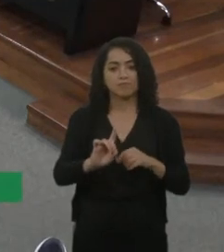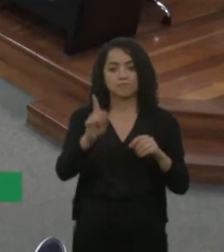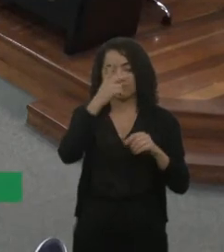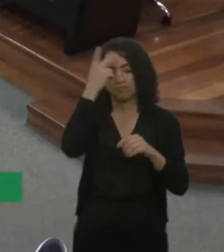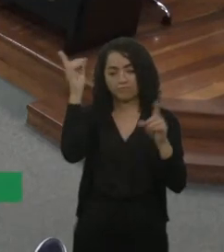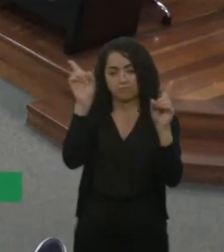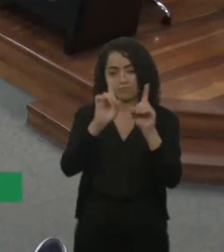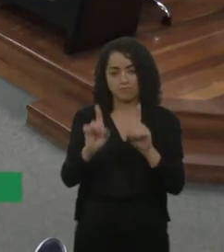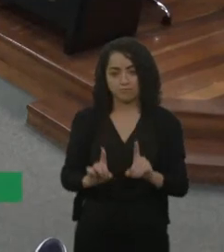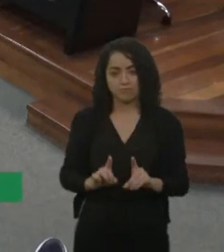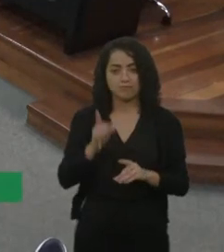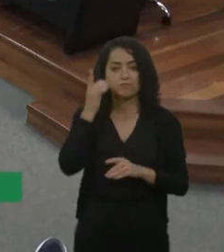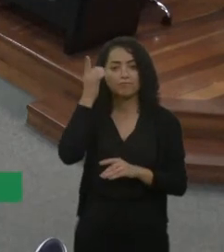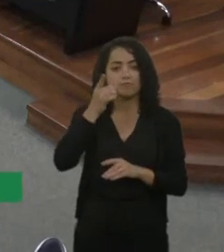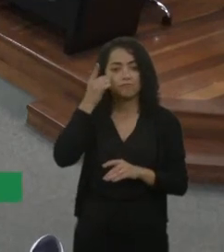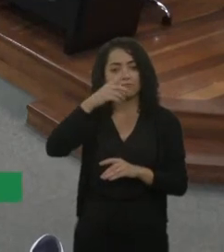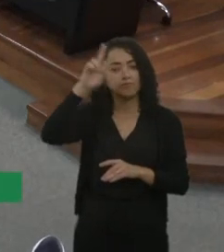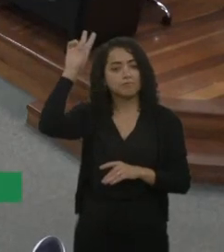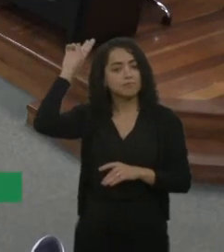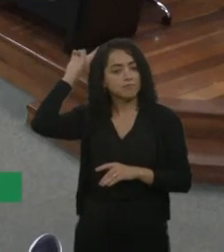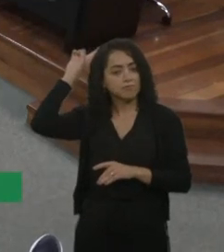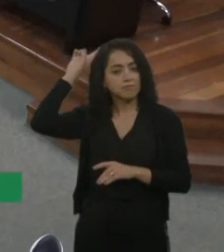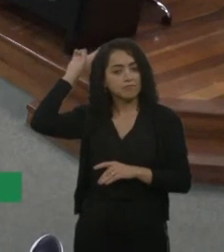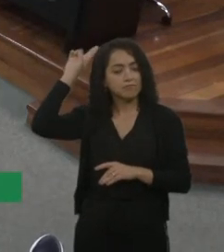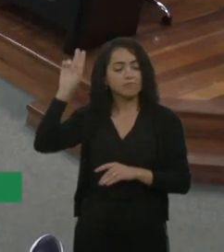deputado estadual, doutor Vicente Caropreso.